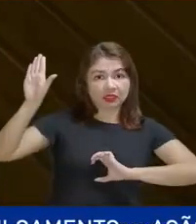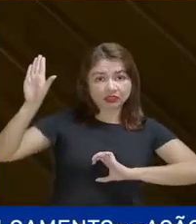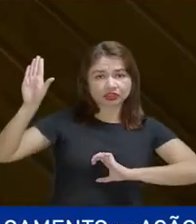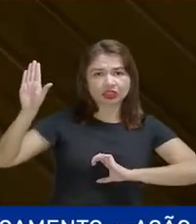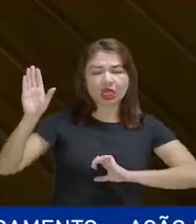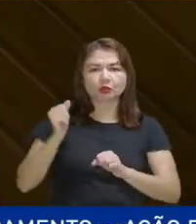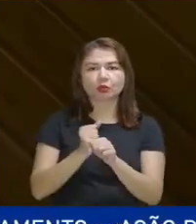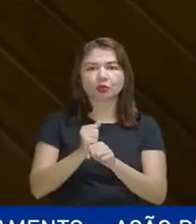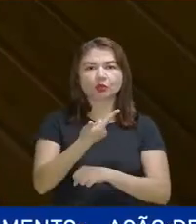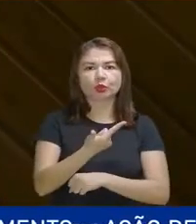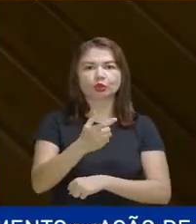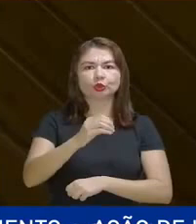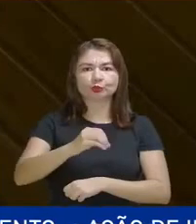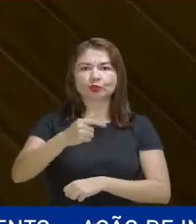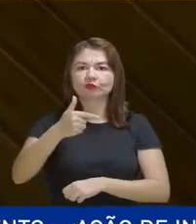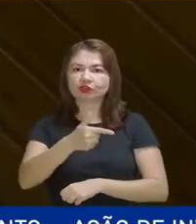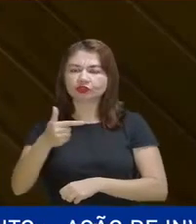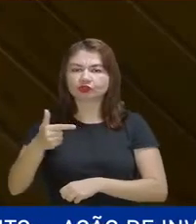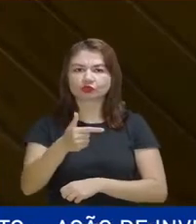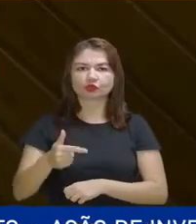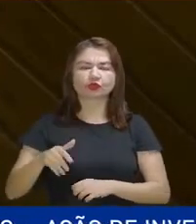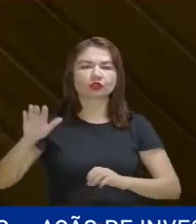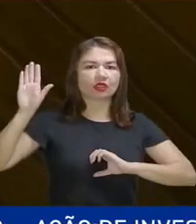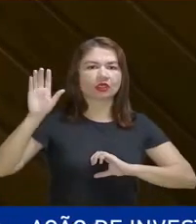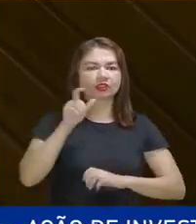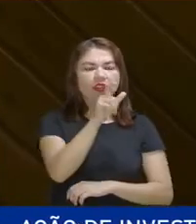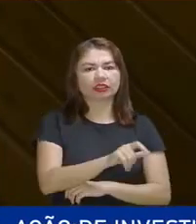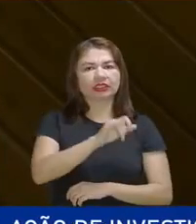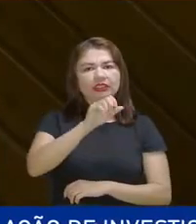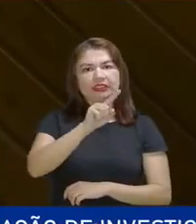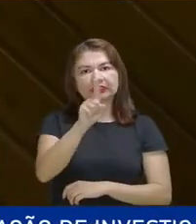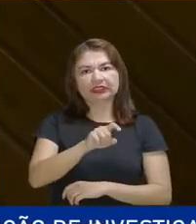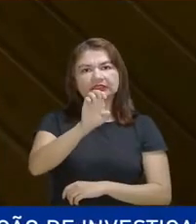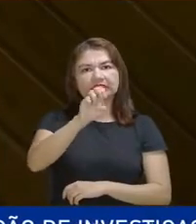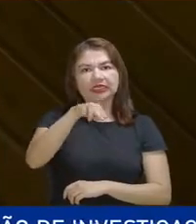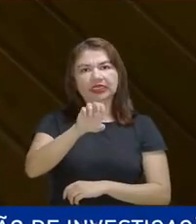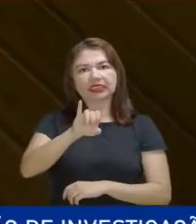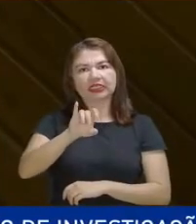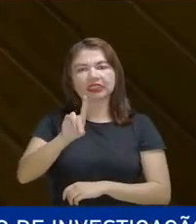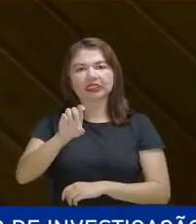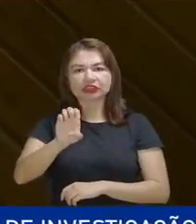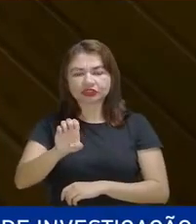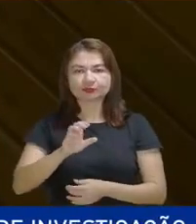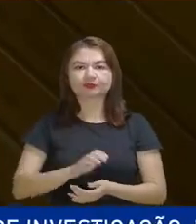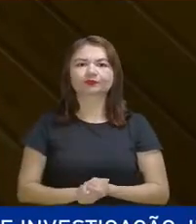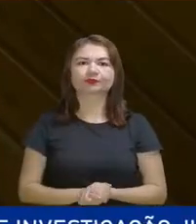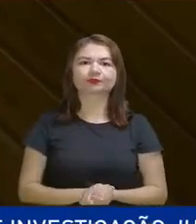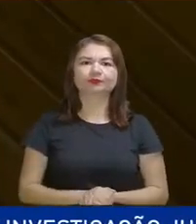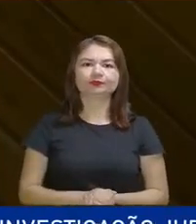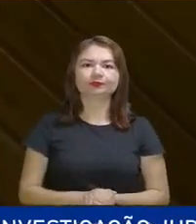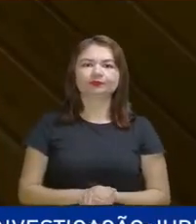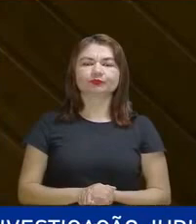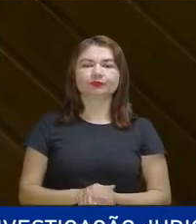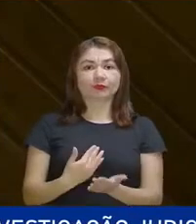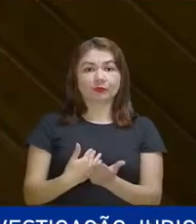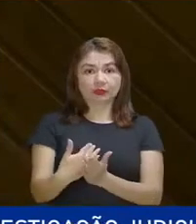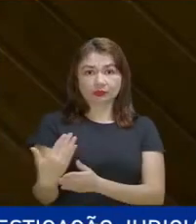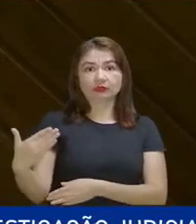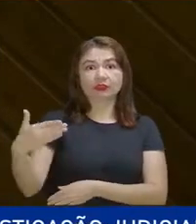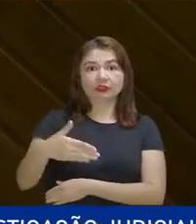no ano de 2022. A candidata Zeneide Costa deveria ter vindo na inicial